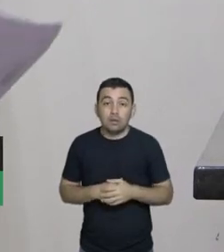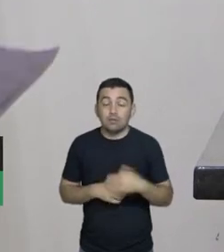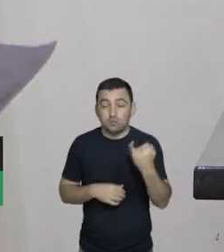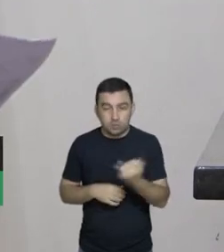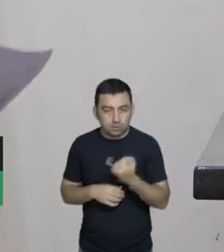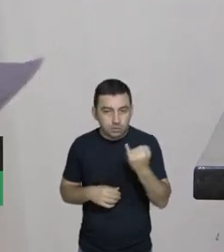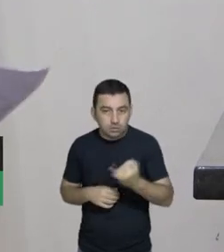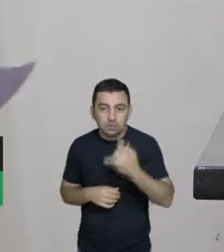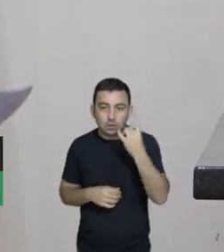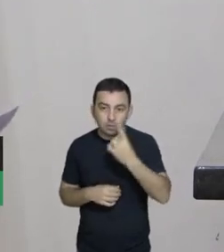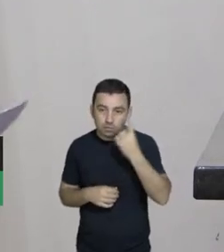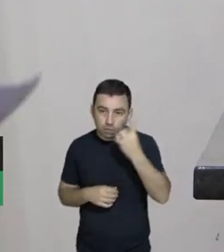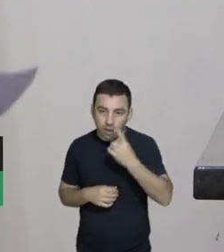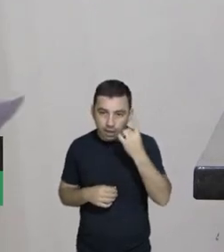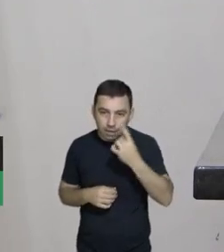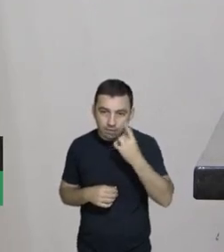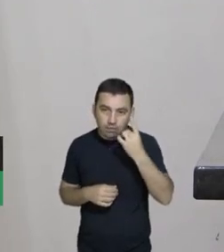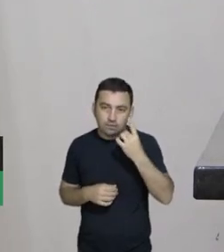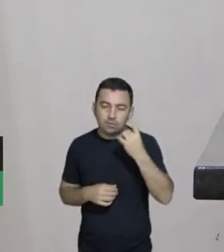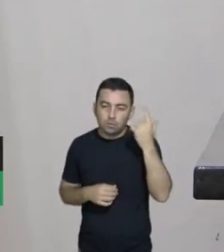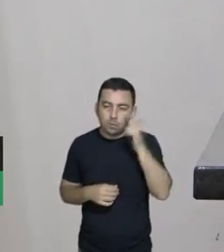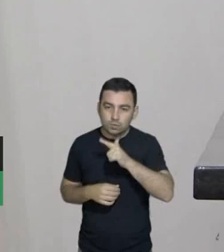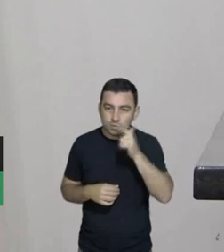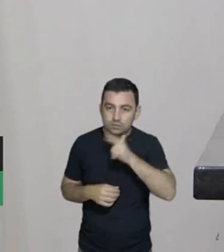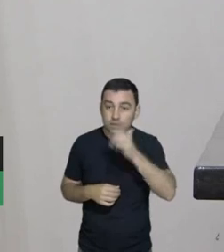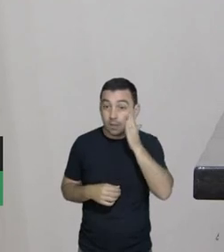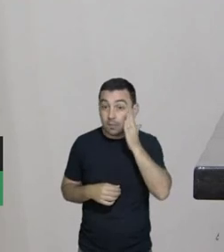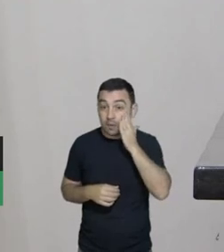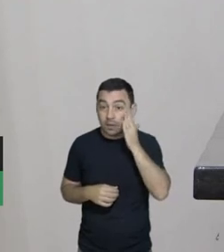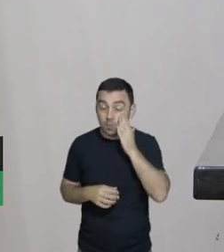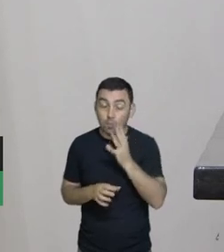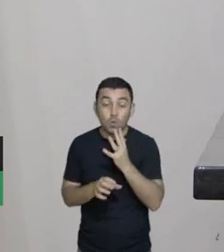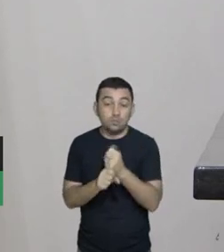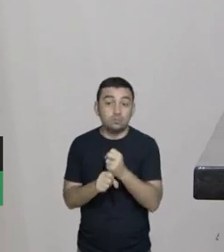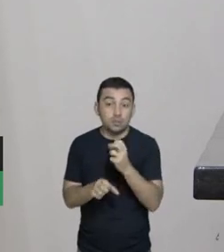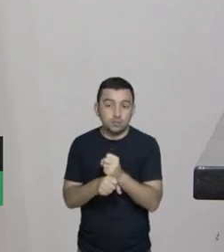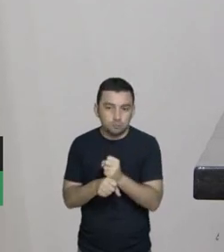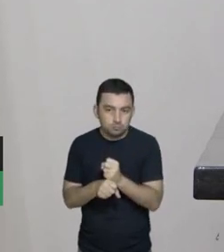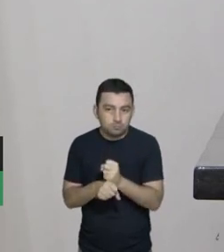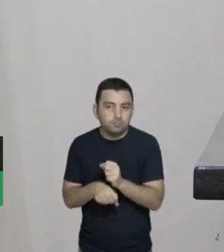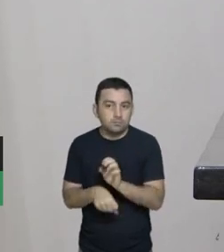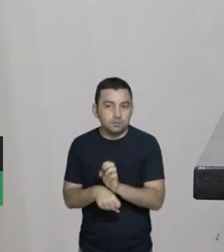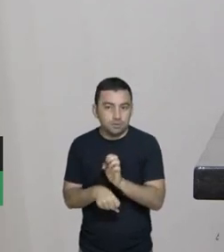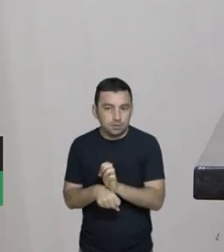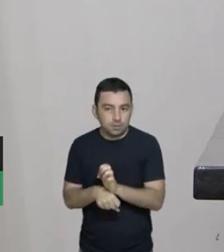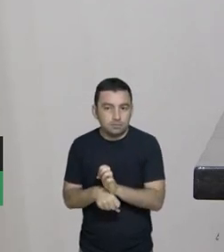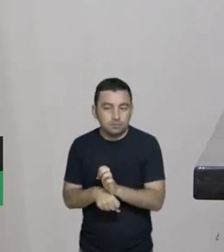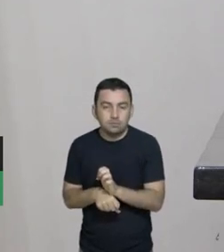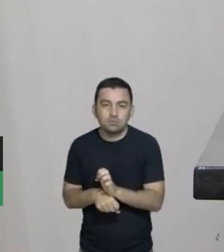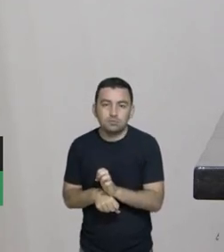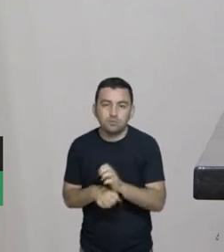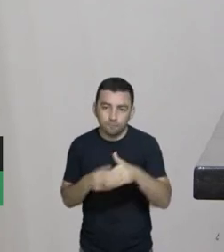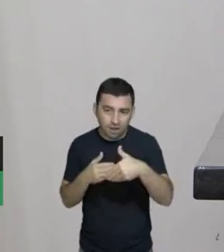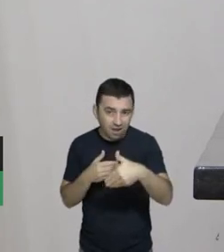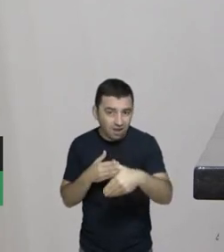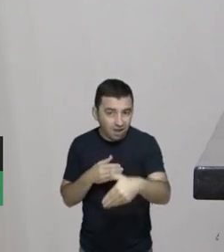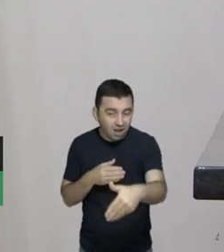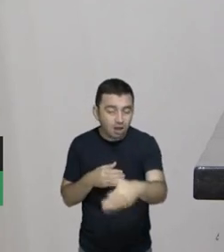deputados fiquem a par disso, uma vez que o orçamento do Estado vai passar por essa Casa Legislativa nos próximos